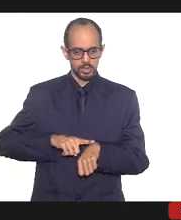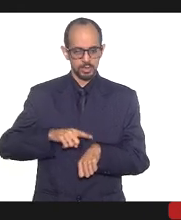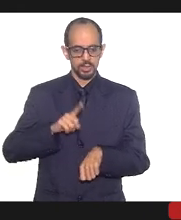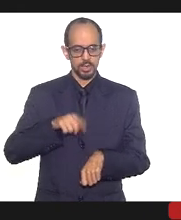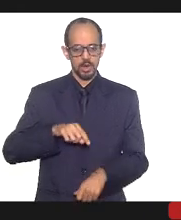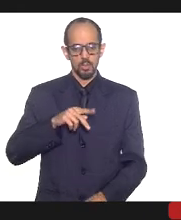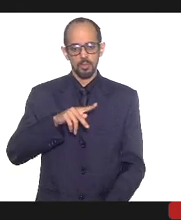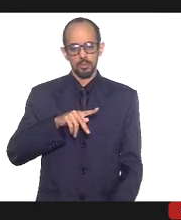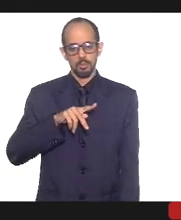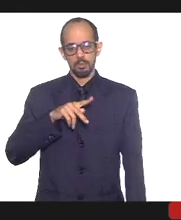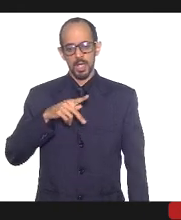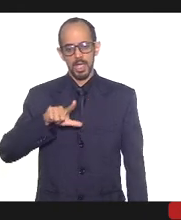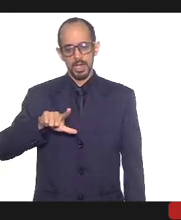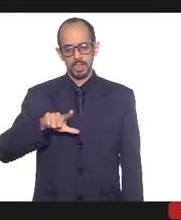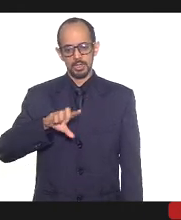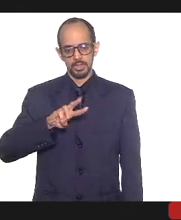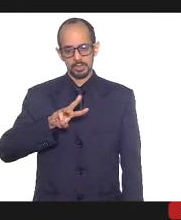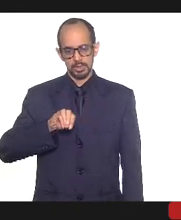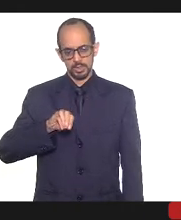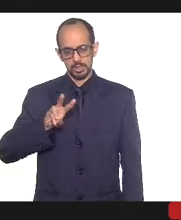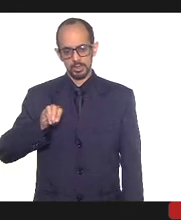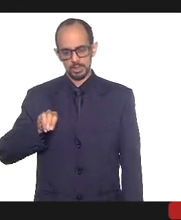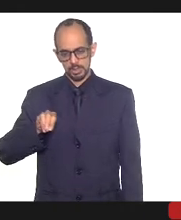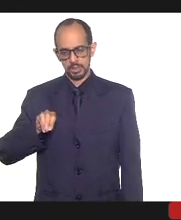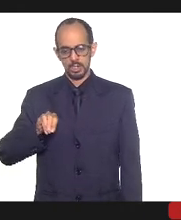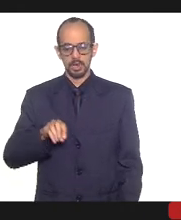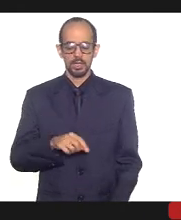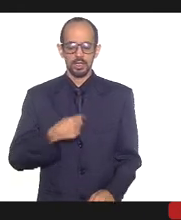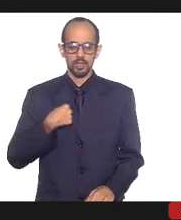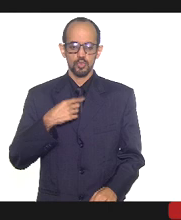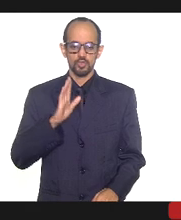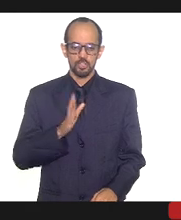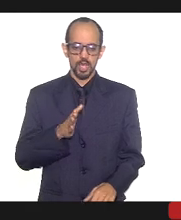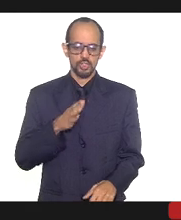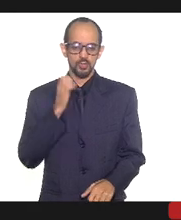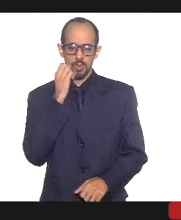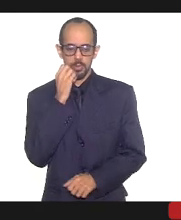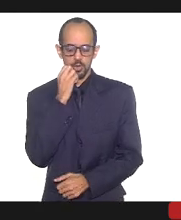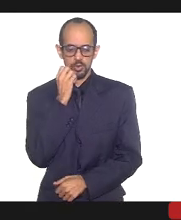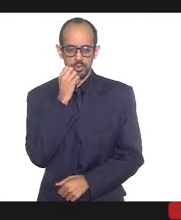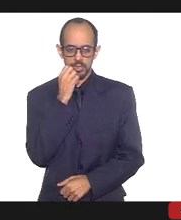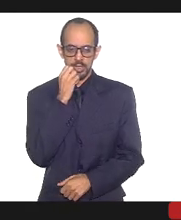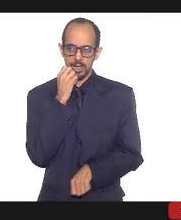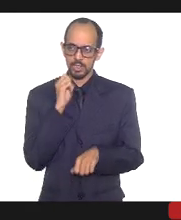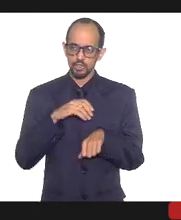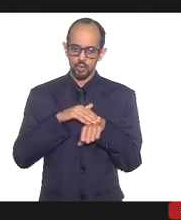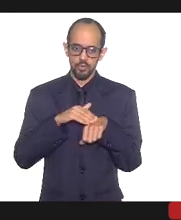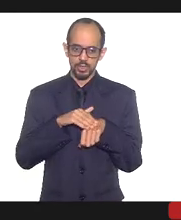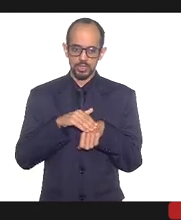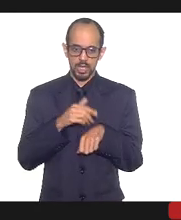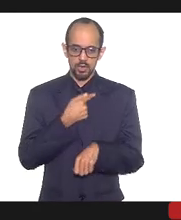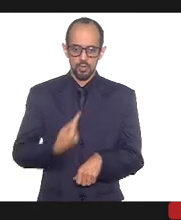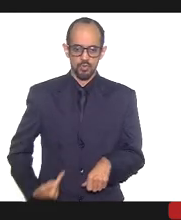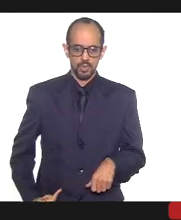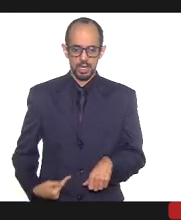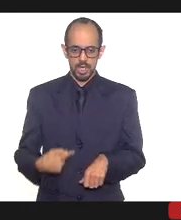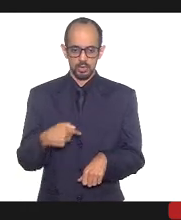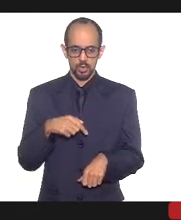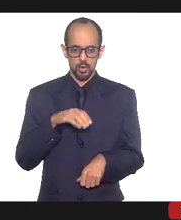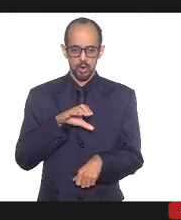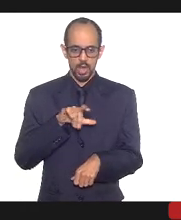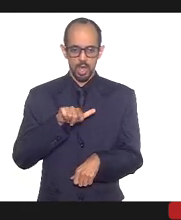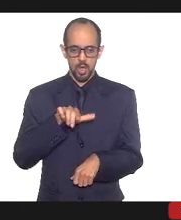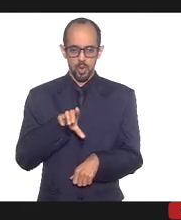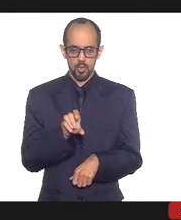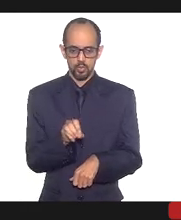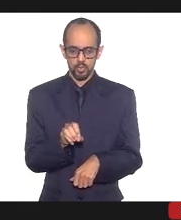tramitando nessa casa, mas foi paralisado. Já tive a oportunidade, presidente, de conversar com o governador Cláudio Castro sobre esse tema.